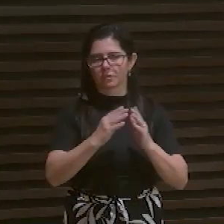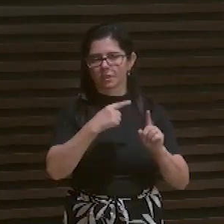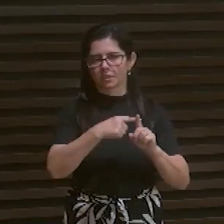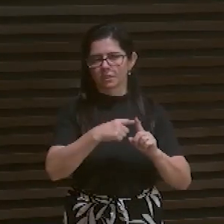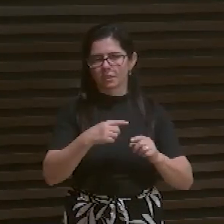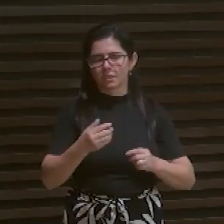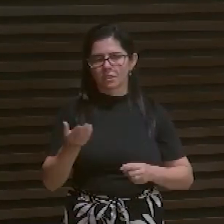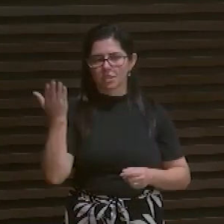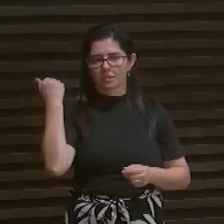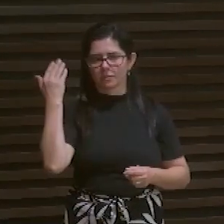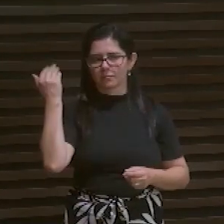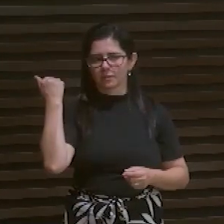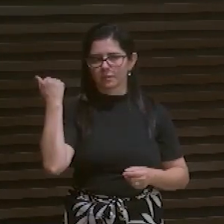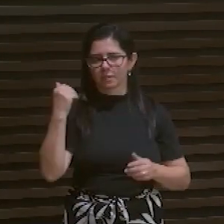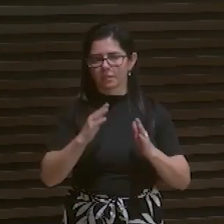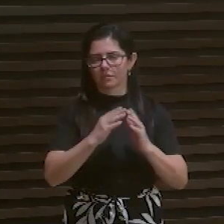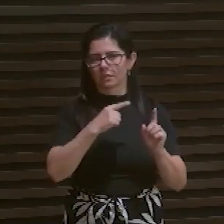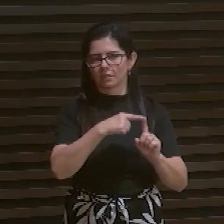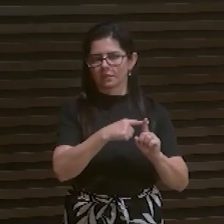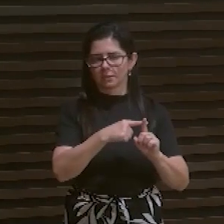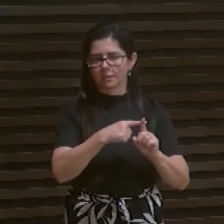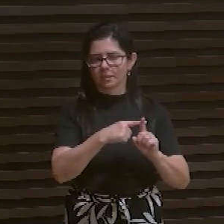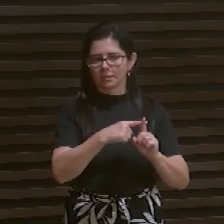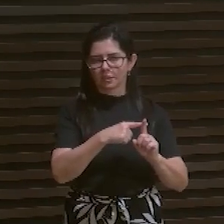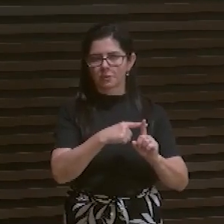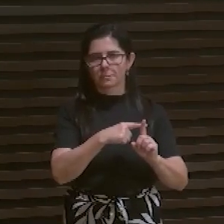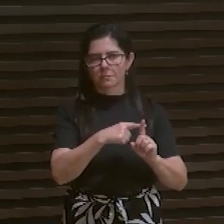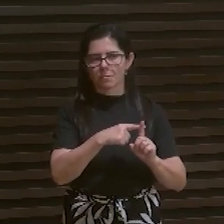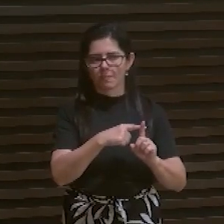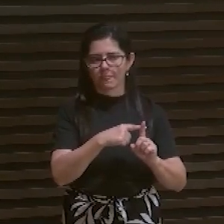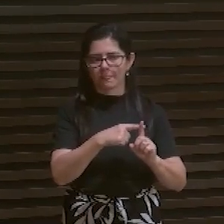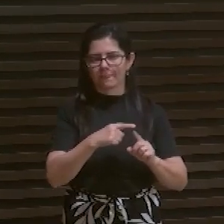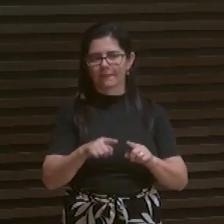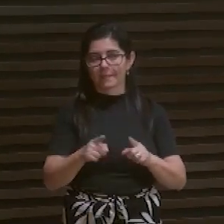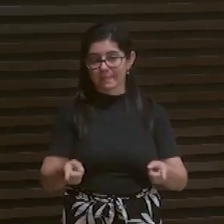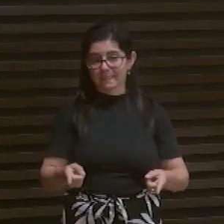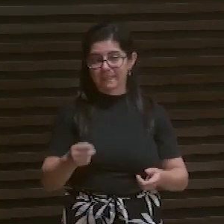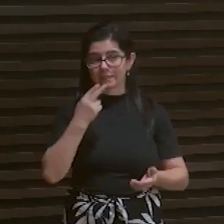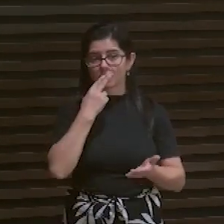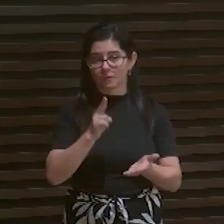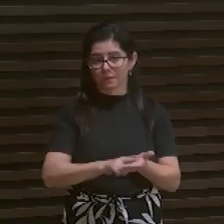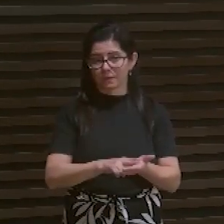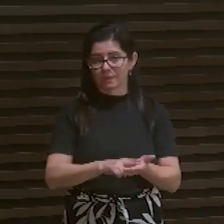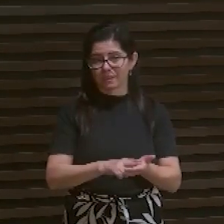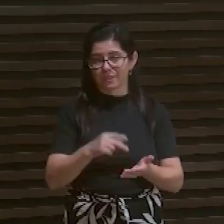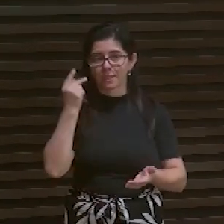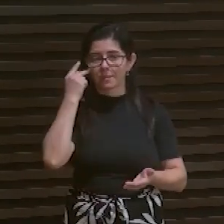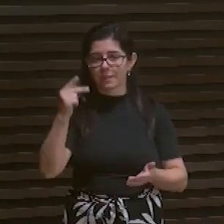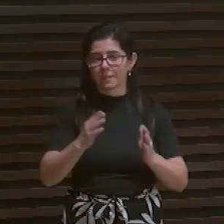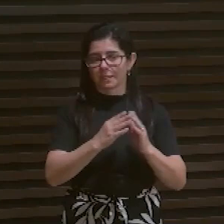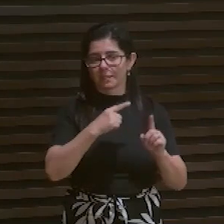igreja dos antepassados, mais antigamente era assim. Mas quero dizer uma coisa. Essa carta que a gente leu hoje foi para a igreja de Corinto. É a